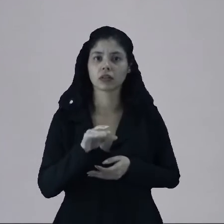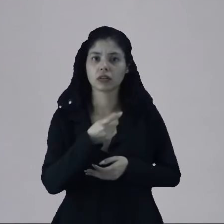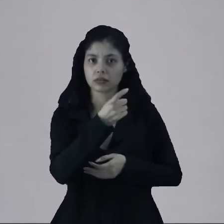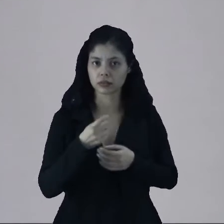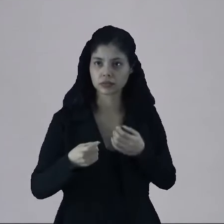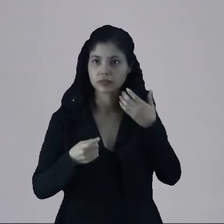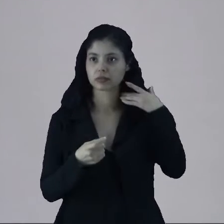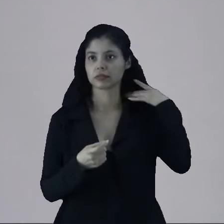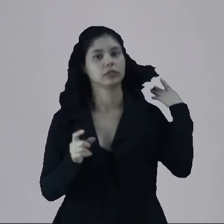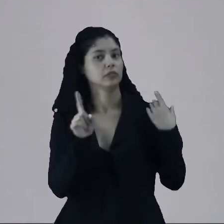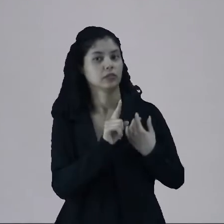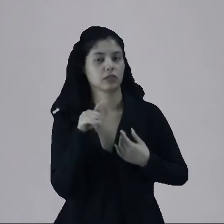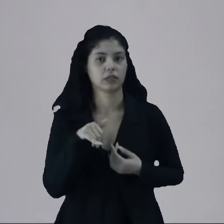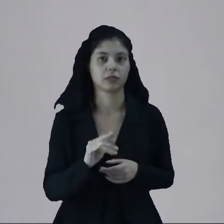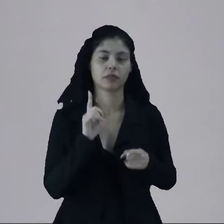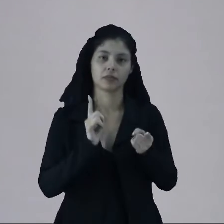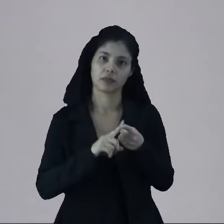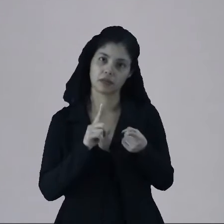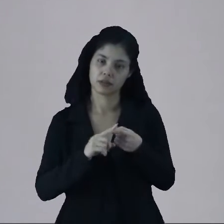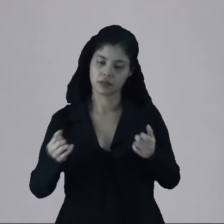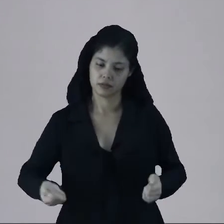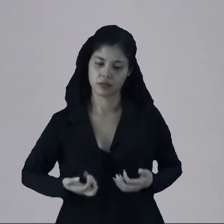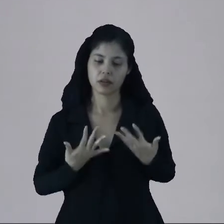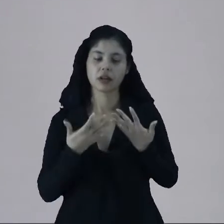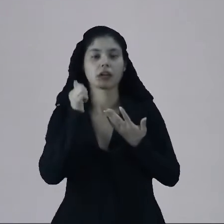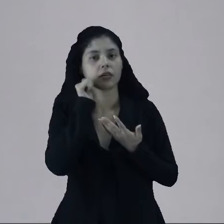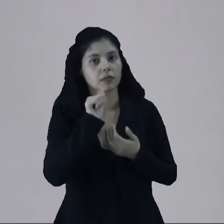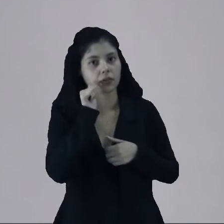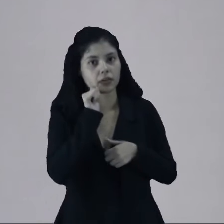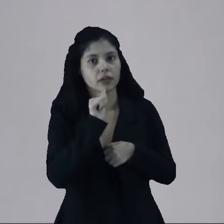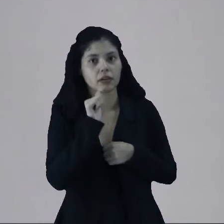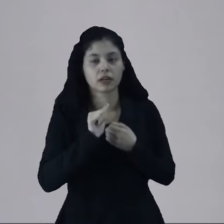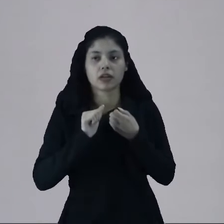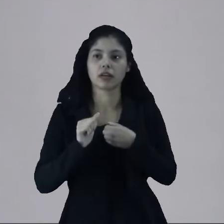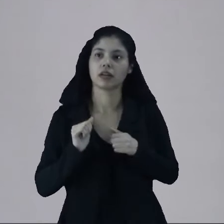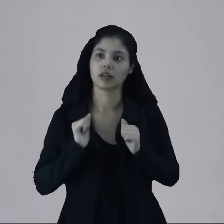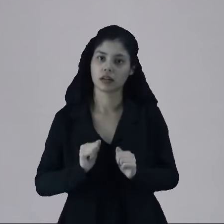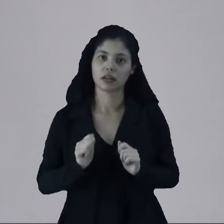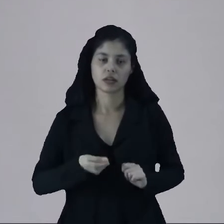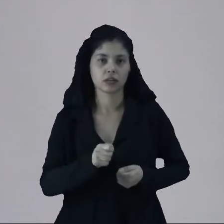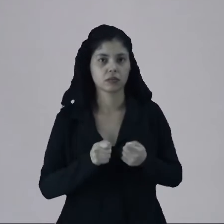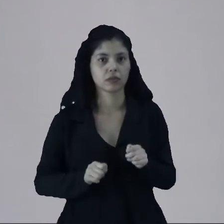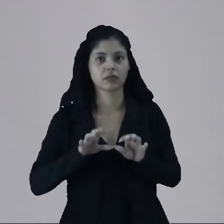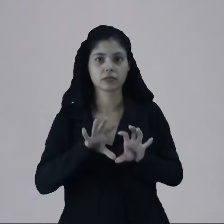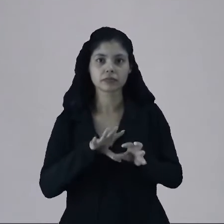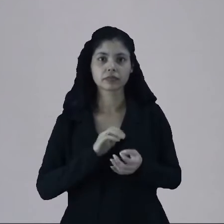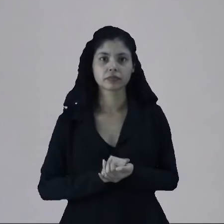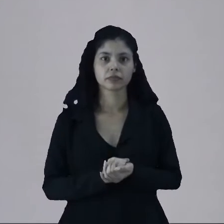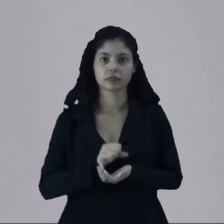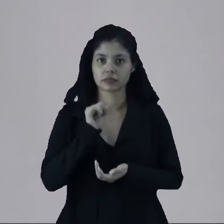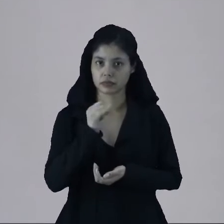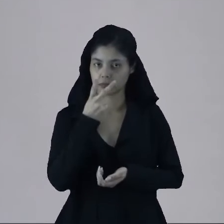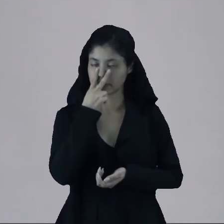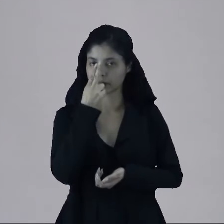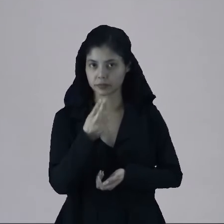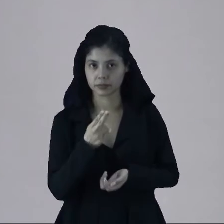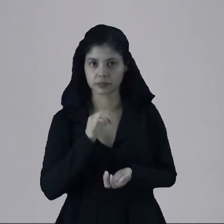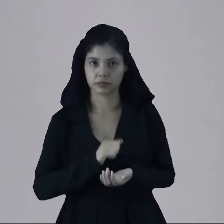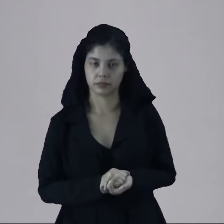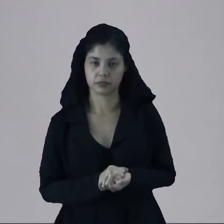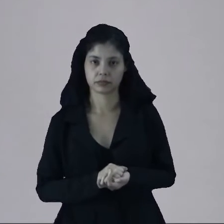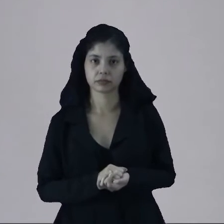Ao X e não ao Y, porque se está manifestando na mulher, né, então a gente tem a dominância nisso aí, ou seja, se